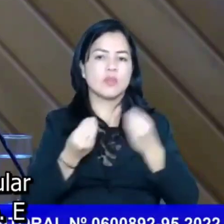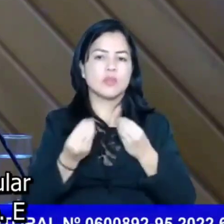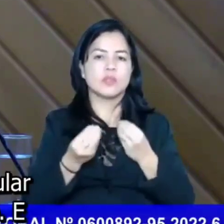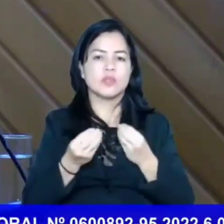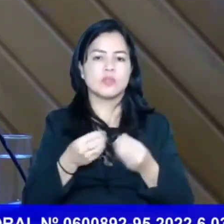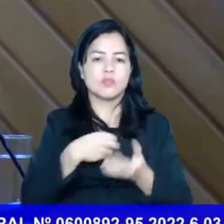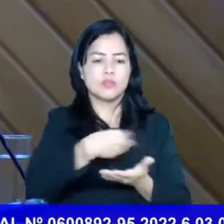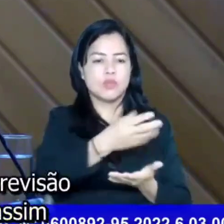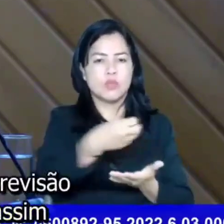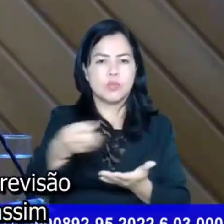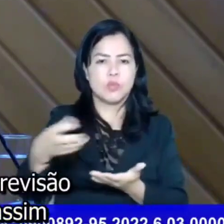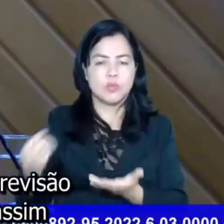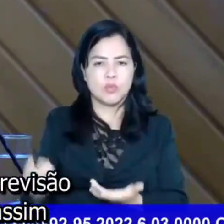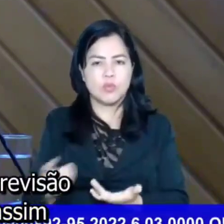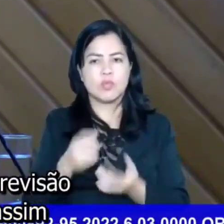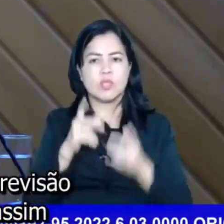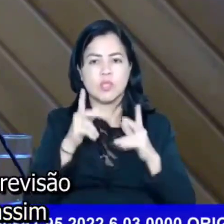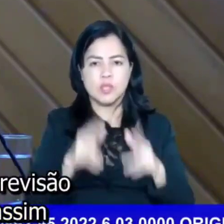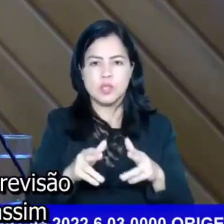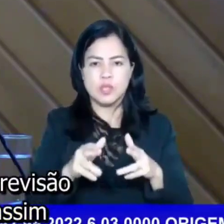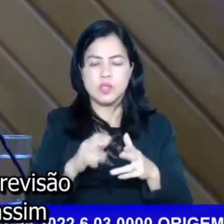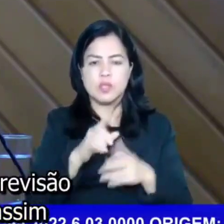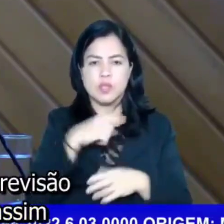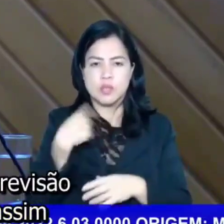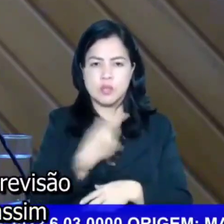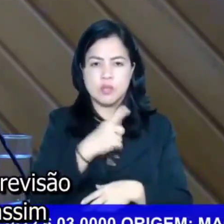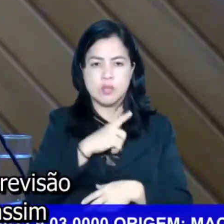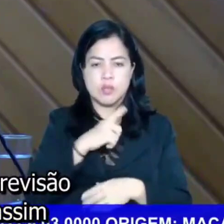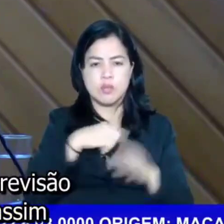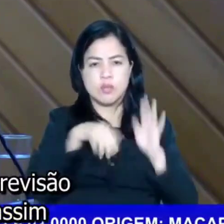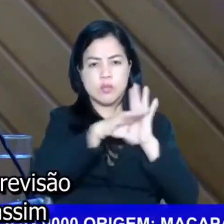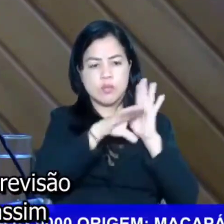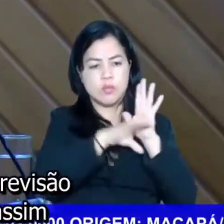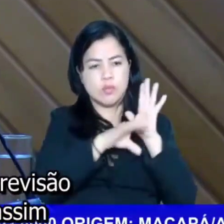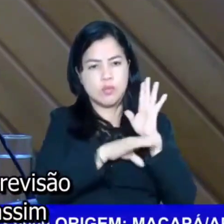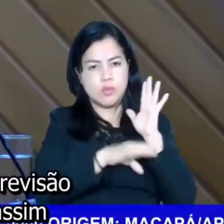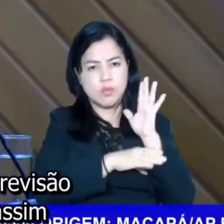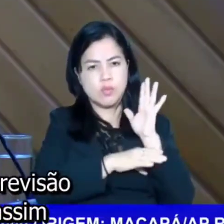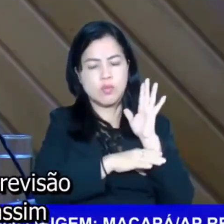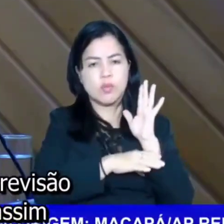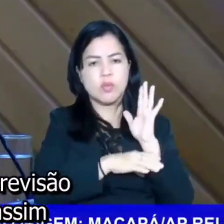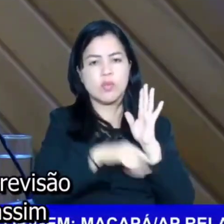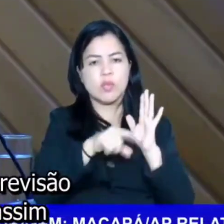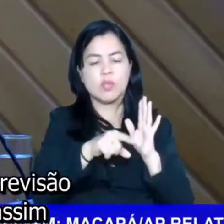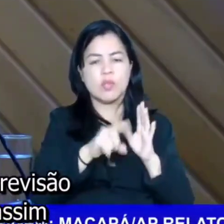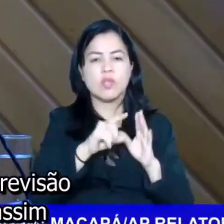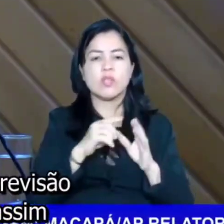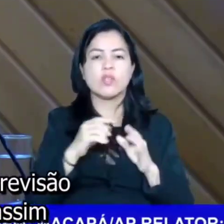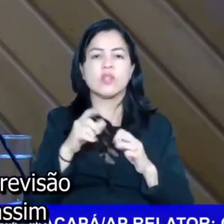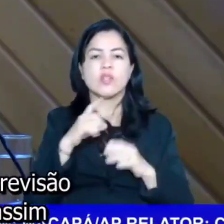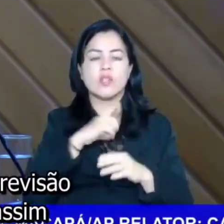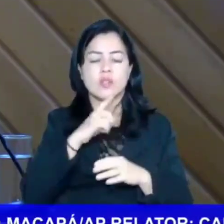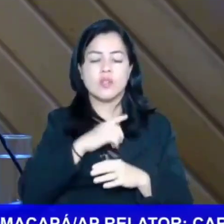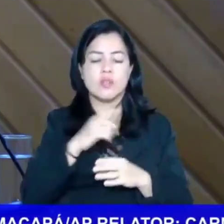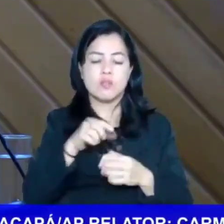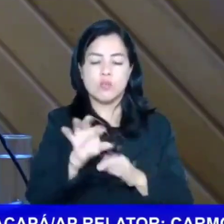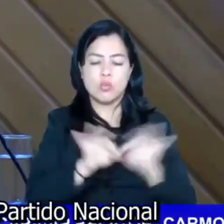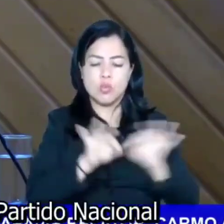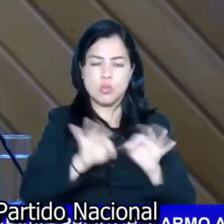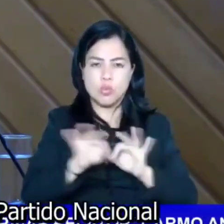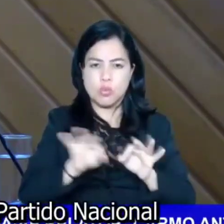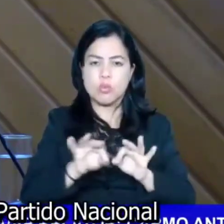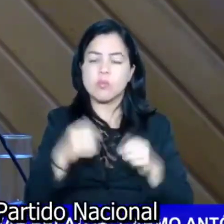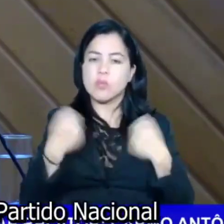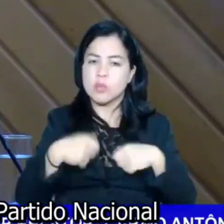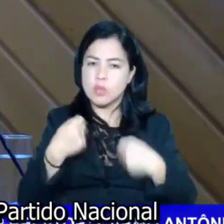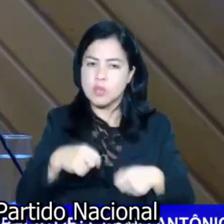essa distribuição. E mesmo que assim o fizesse, a gente tem a previsão que esse acompanhamento, vamos dizer assim, ele